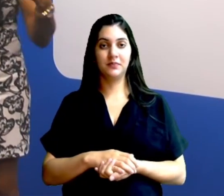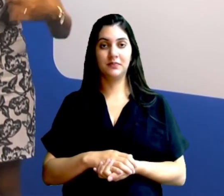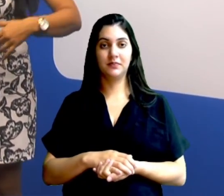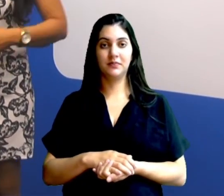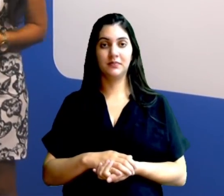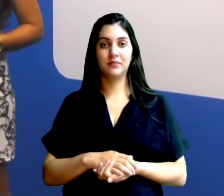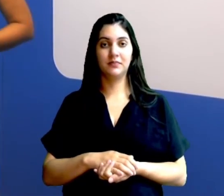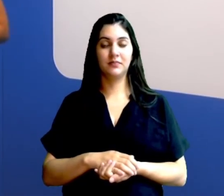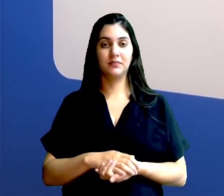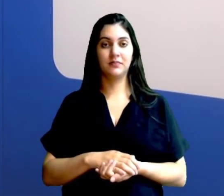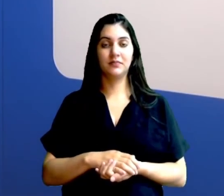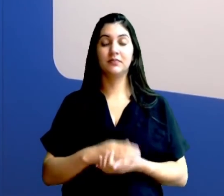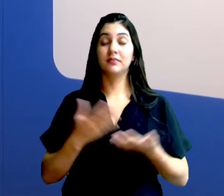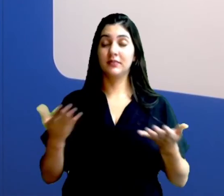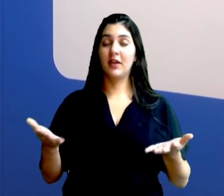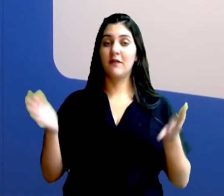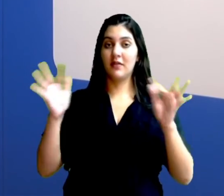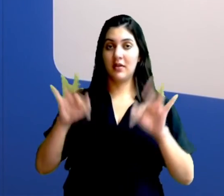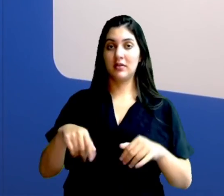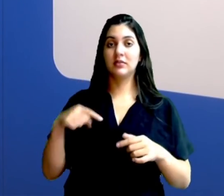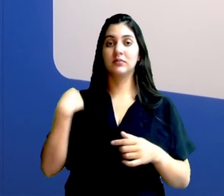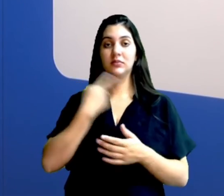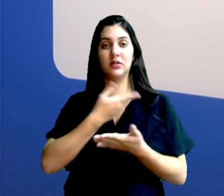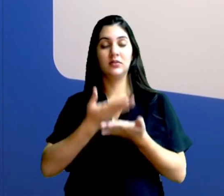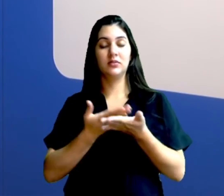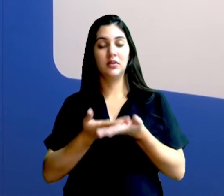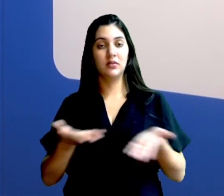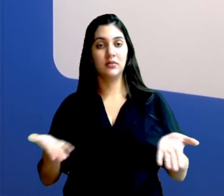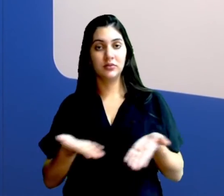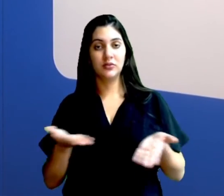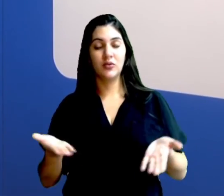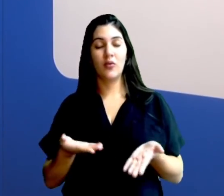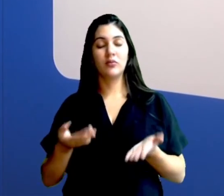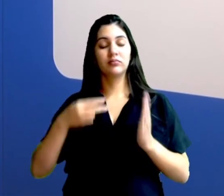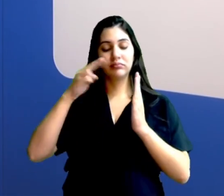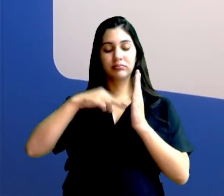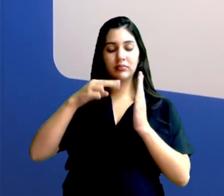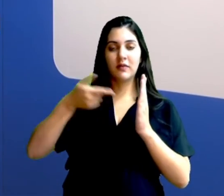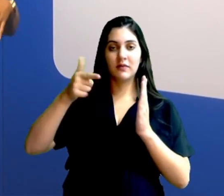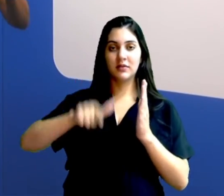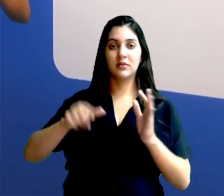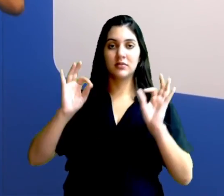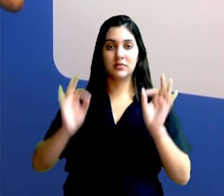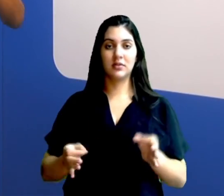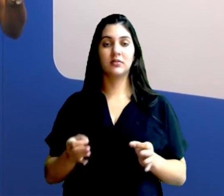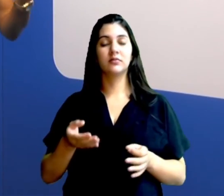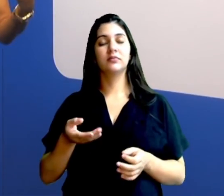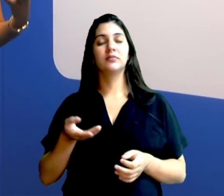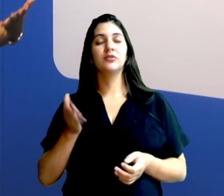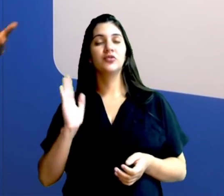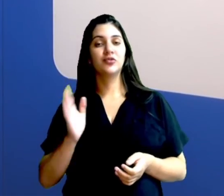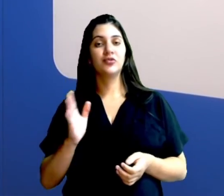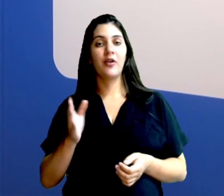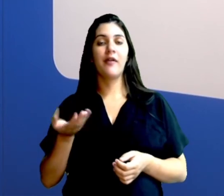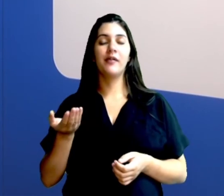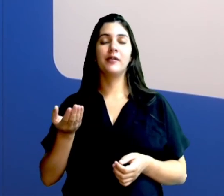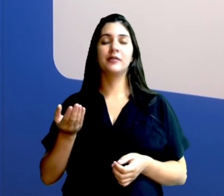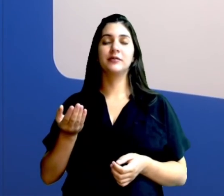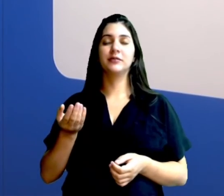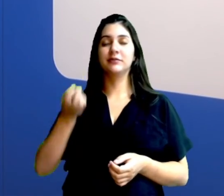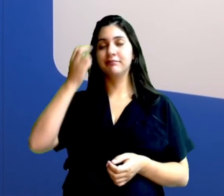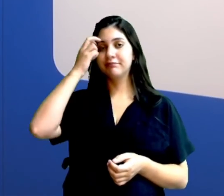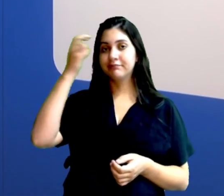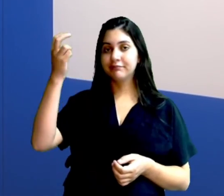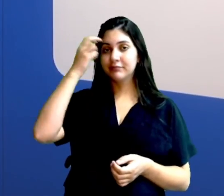Peraí. Assim finalizamos a nossa aula de hoje com essa revisão, certo? Vocês já estavam muito feras aí,